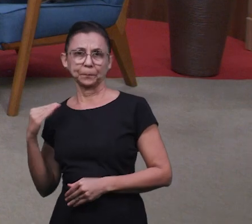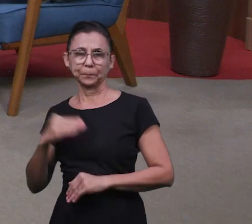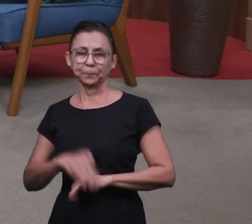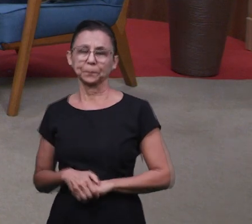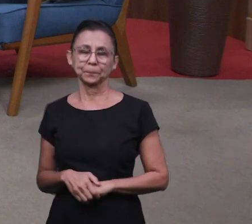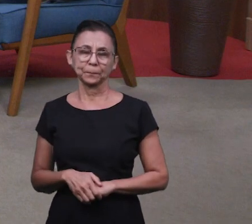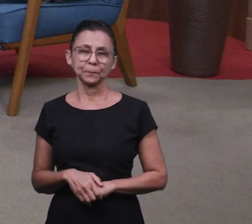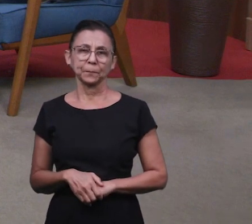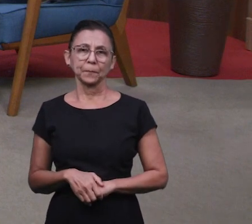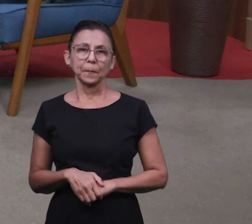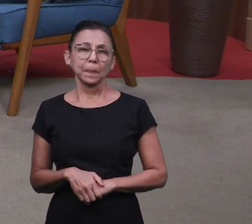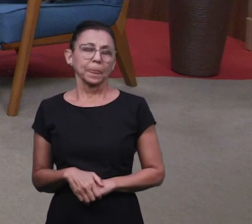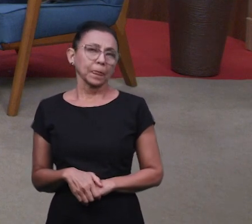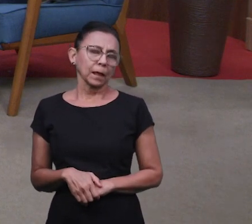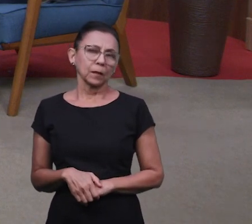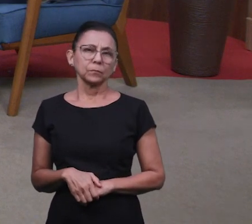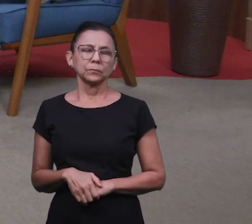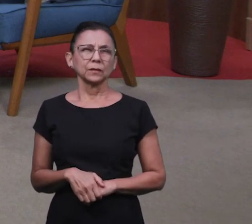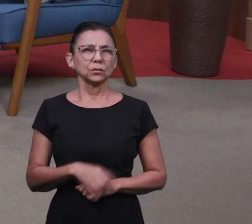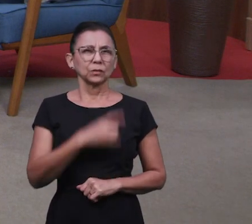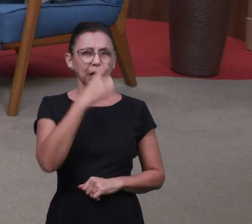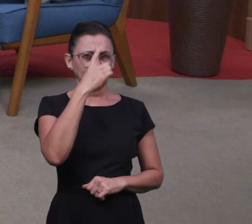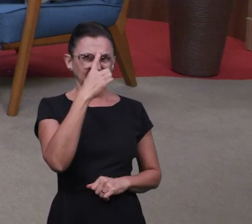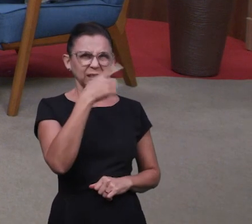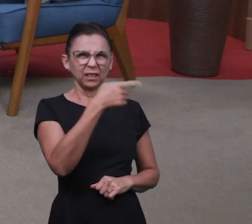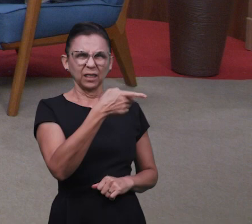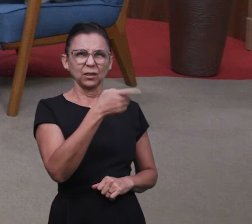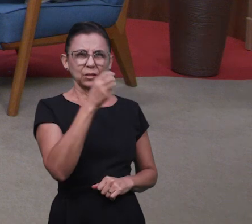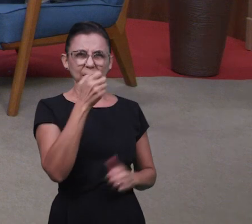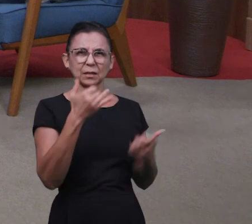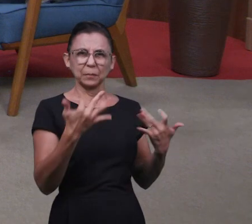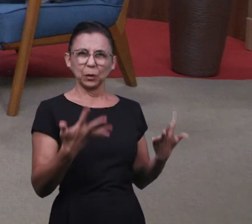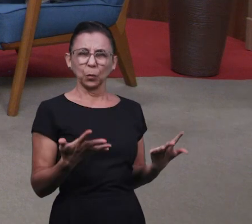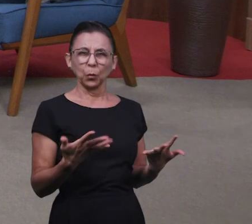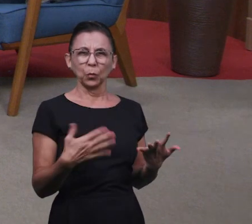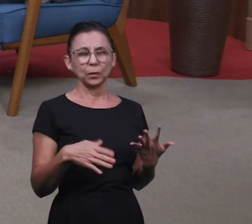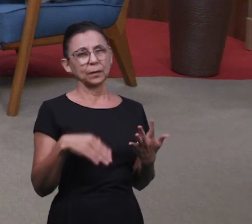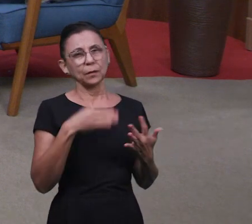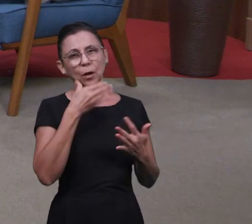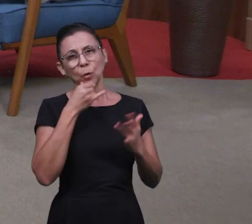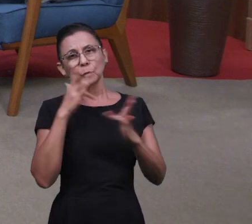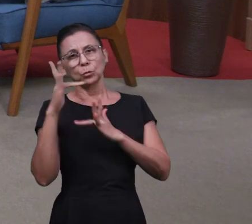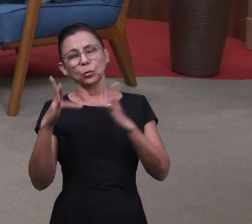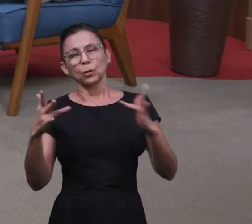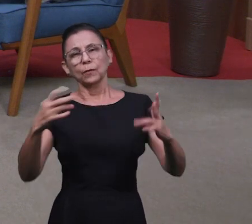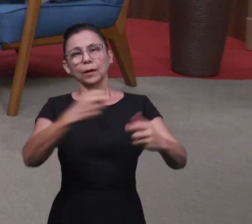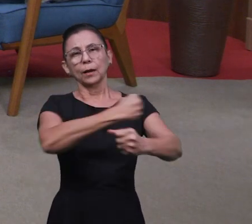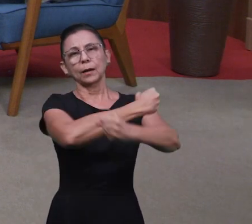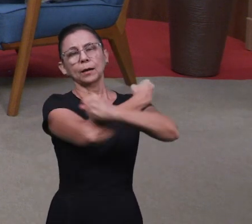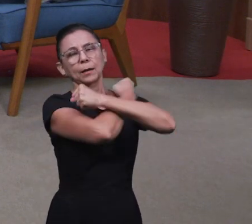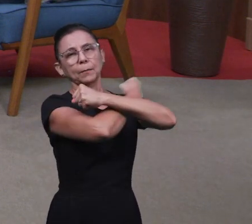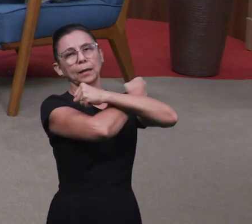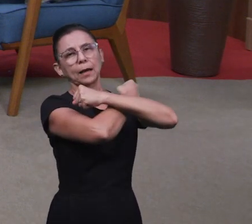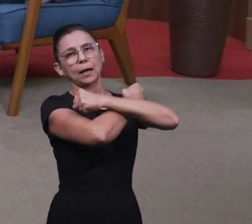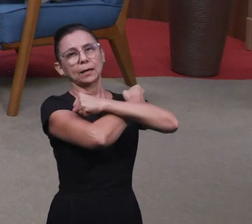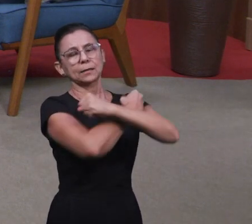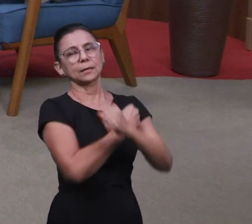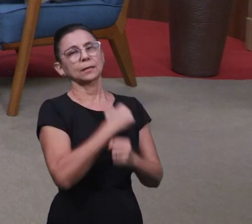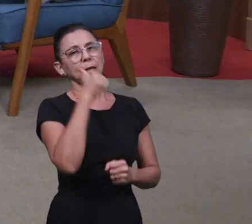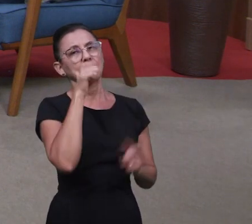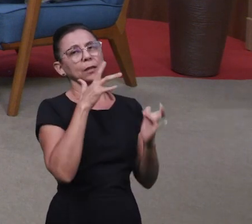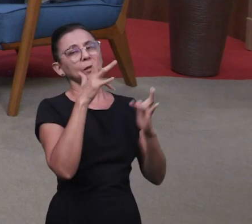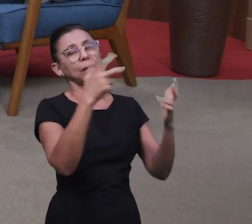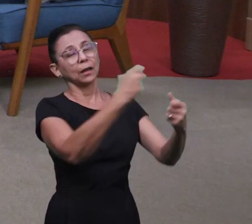nós temos aqui, eu acho que Daniel resumiu bem, né? Quer dizer, o noivo abraça a noiva,